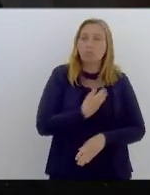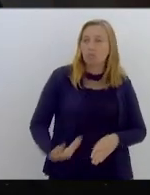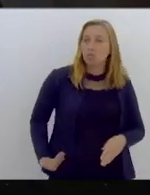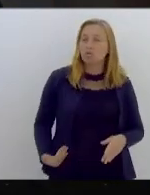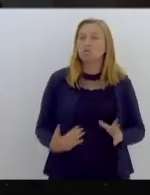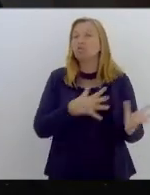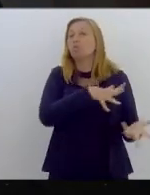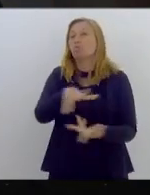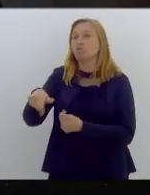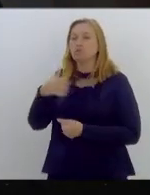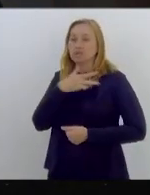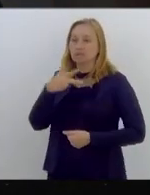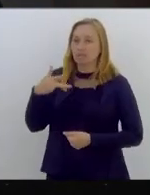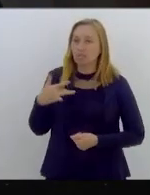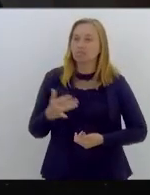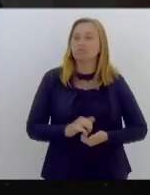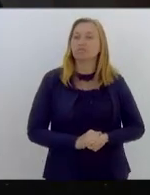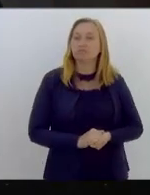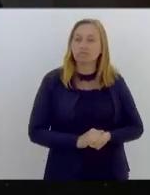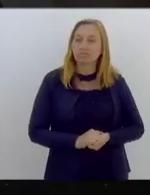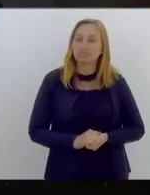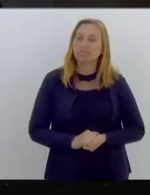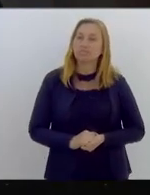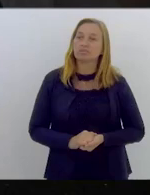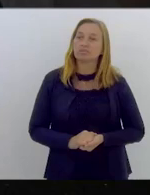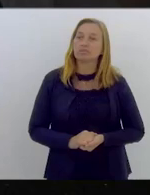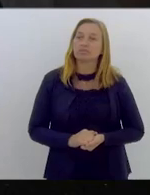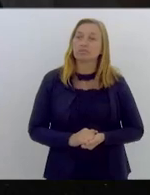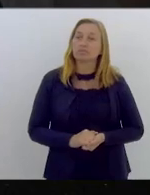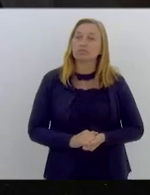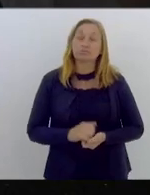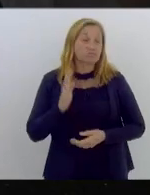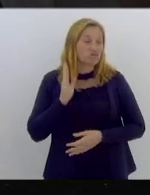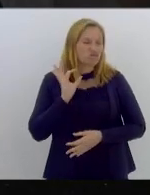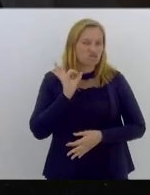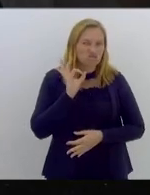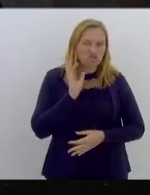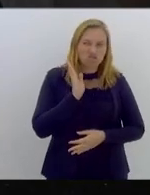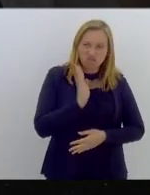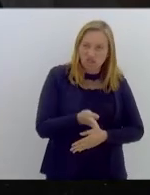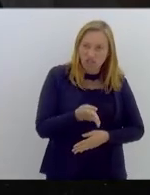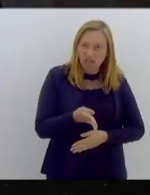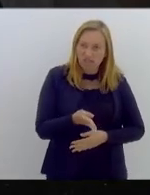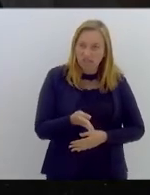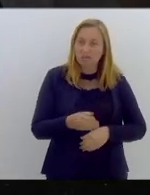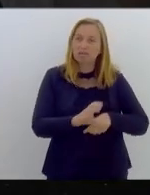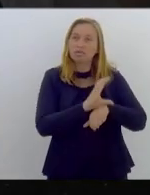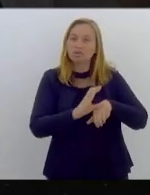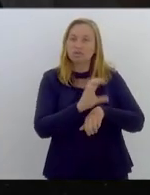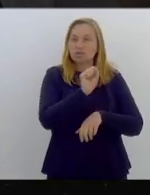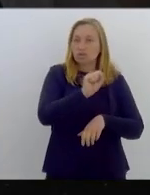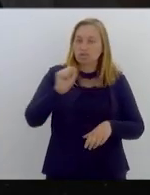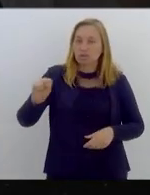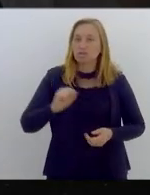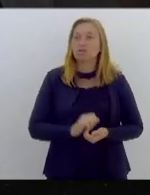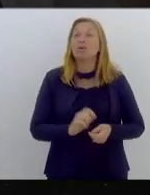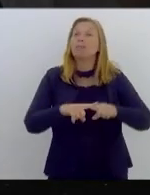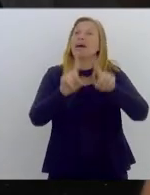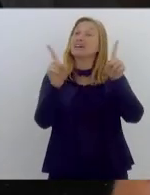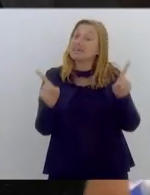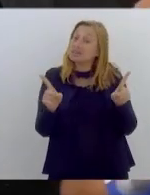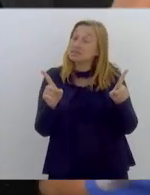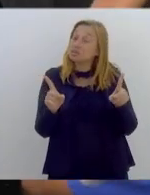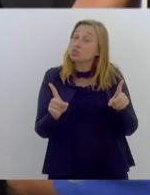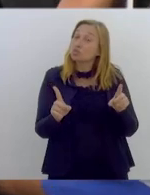mundo, e eu falo aqui sem hipérbole, sem exagero, filho direto e dileto da Constituição de 88, mas